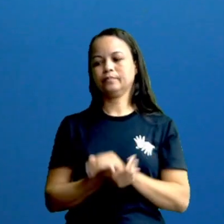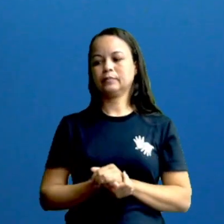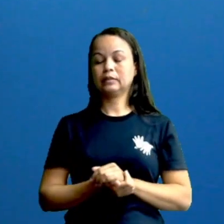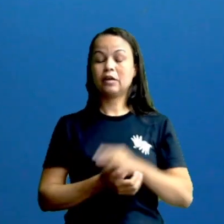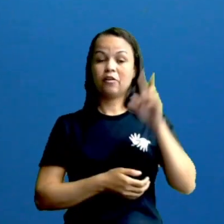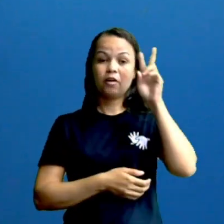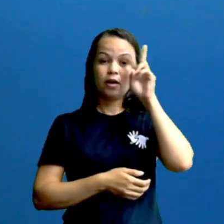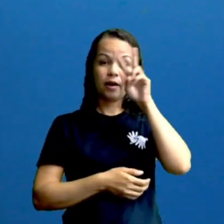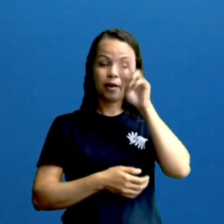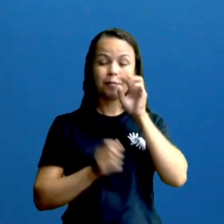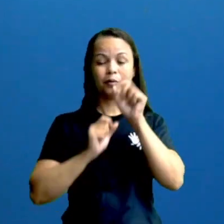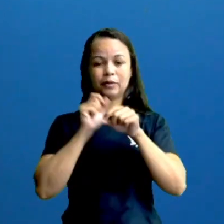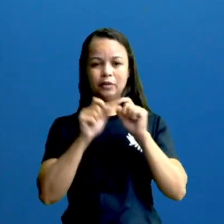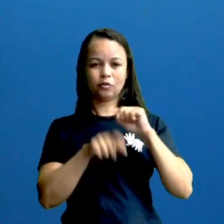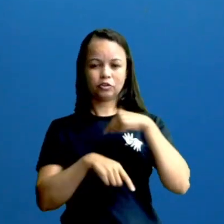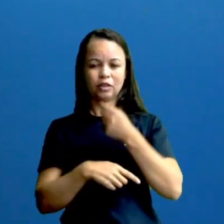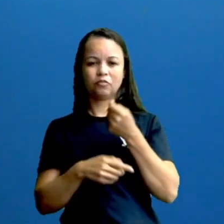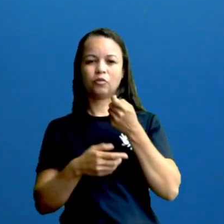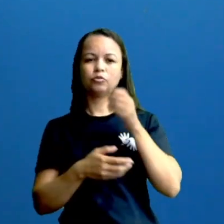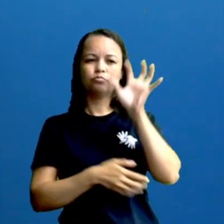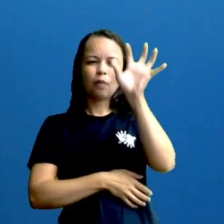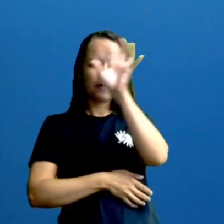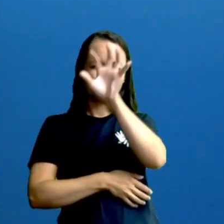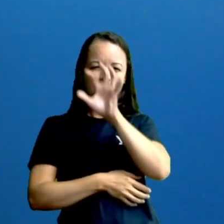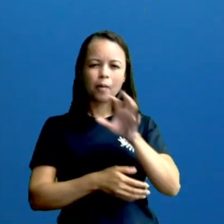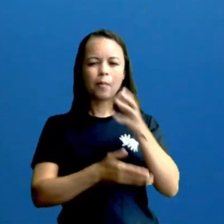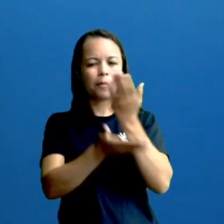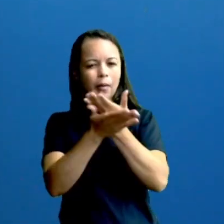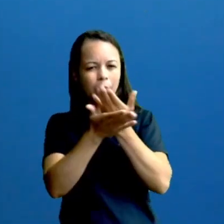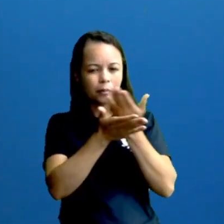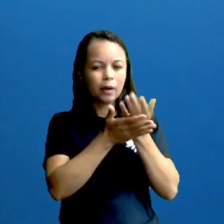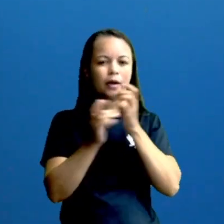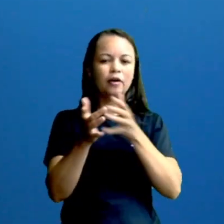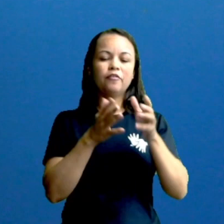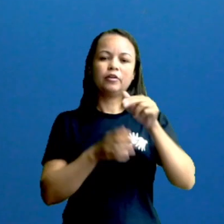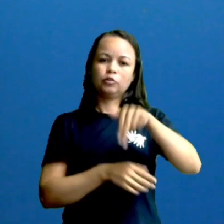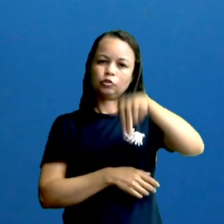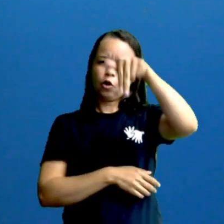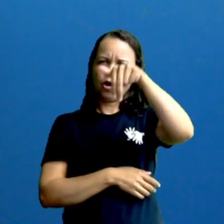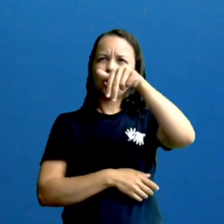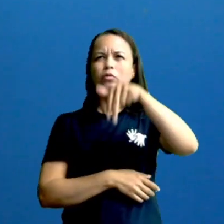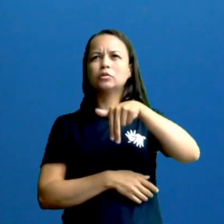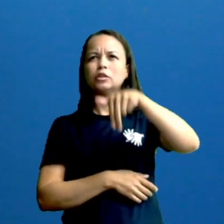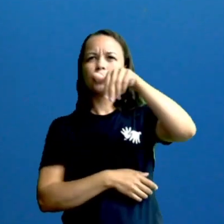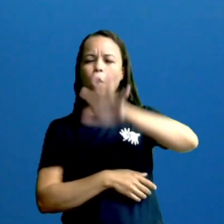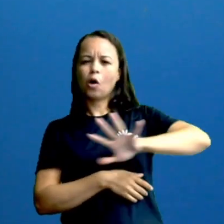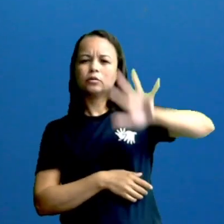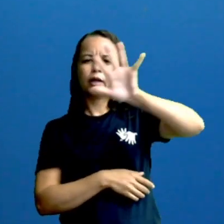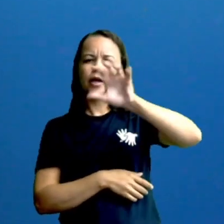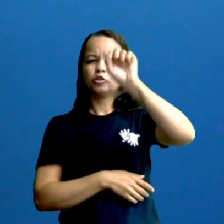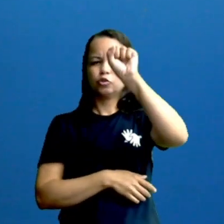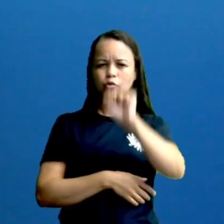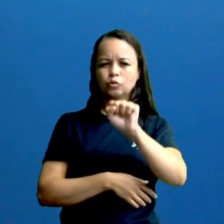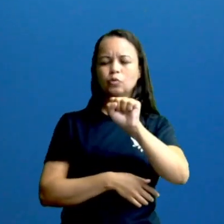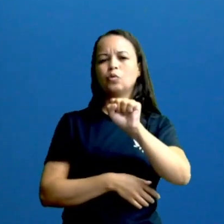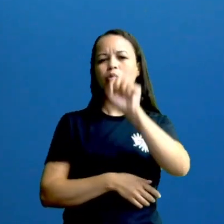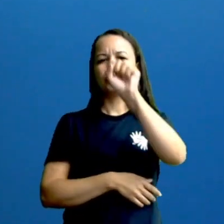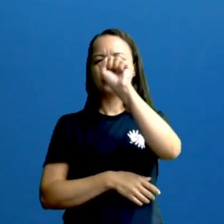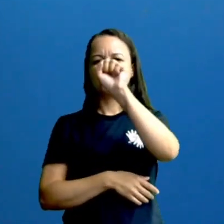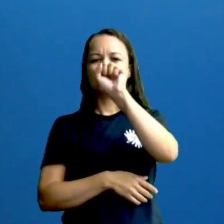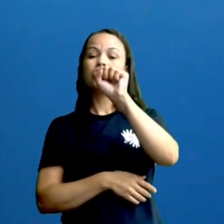vendo sobre as regiões do Brasil, né? Nós vimos a região Norte, Nordeste, Sul, Sudeste e o